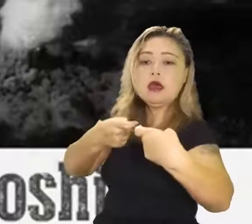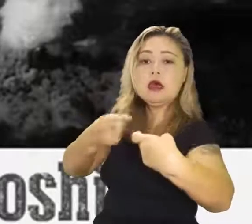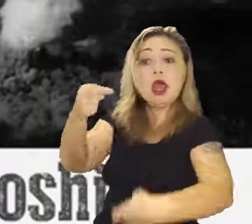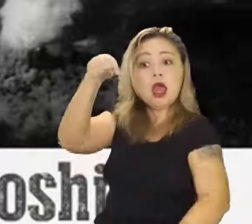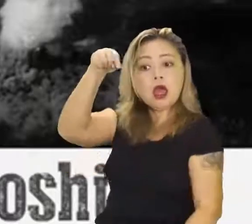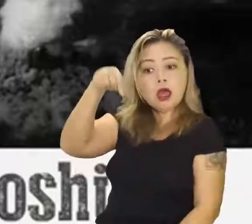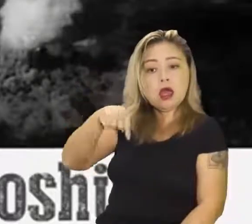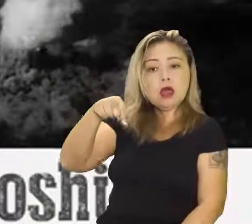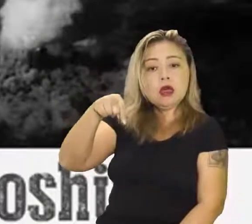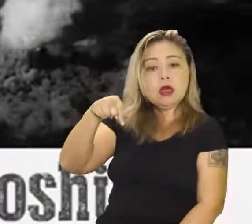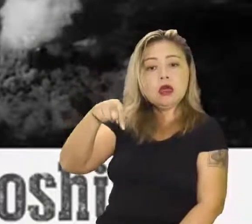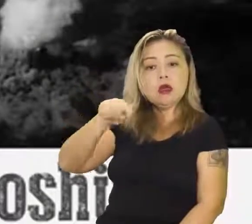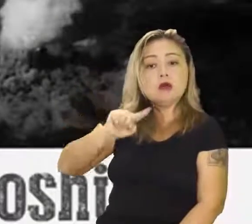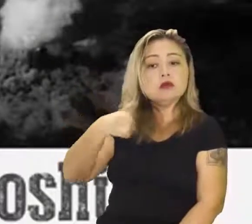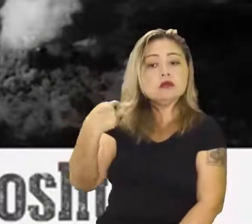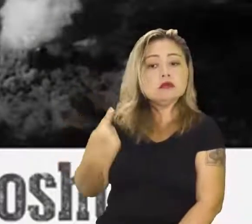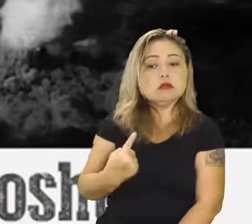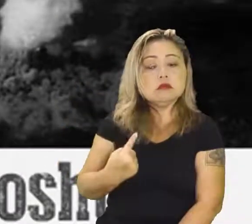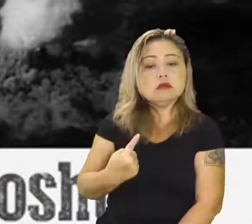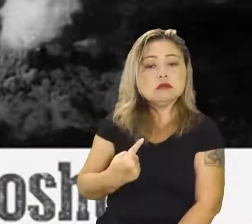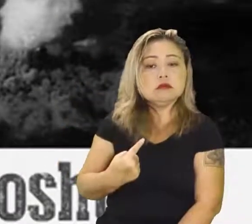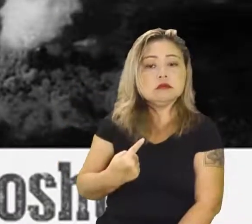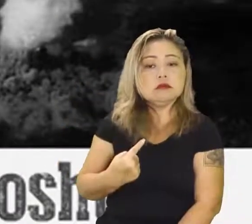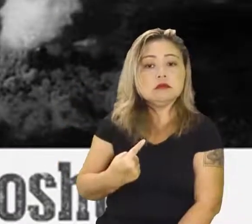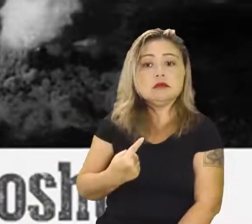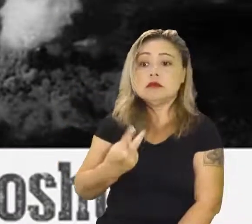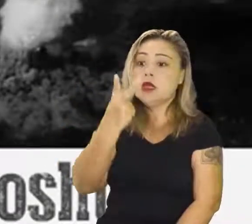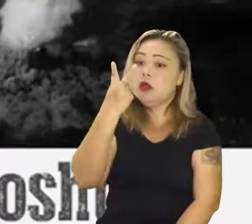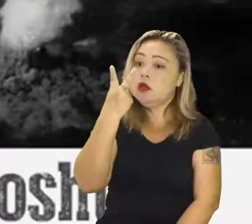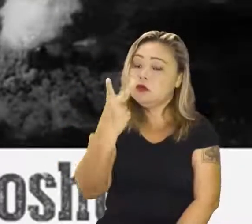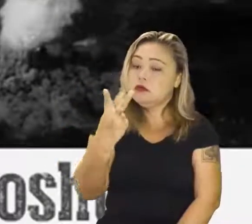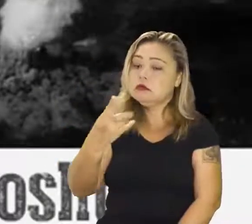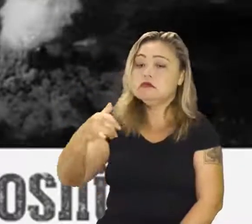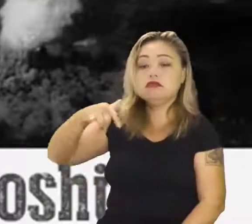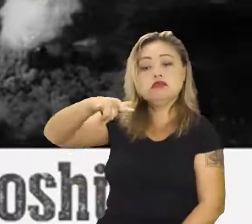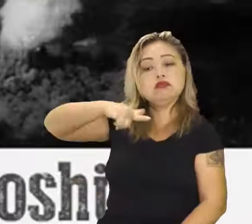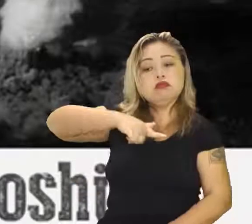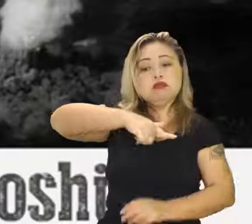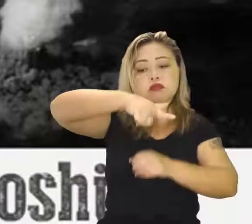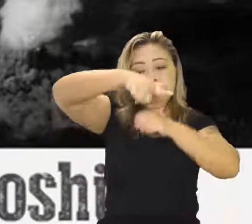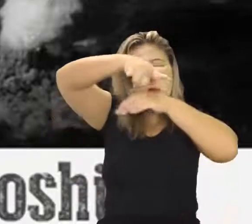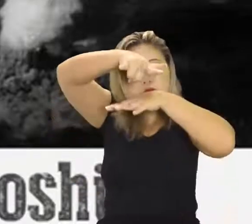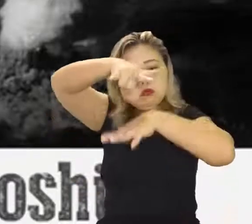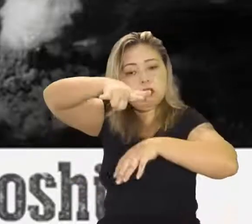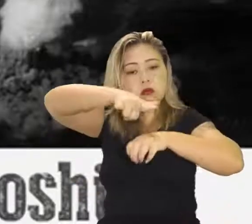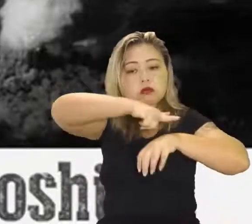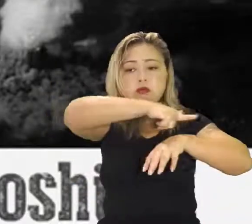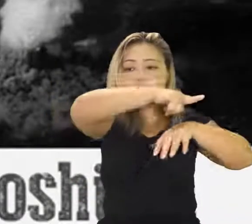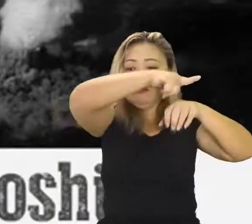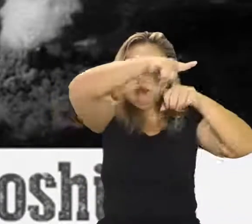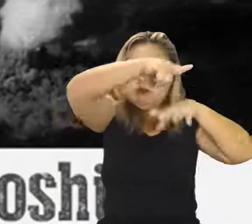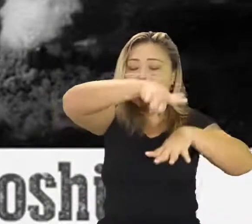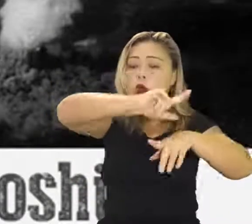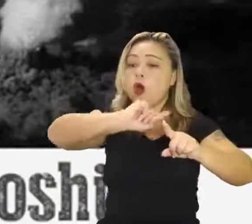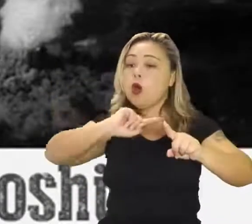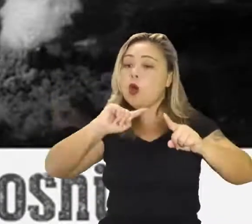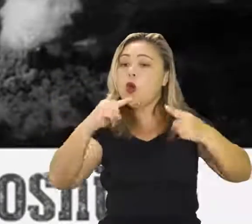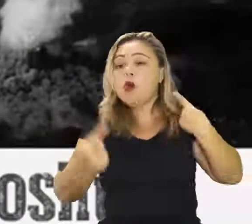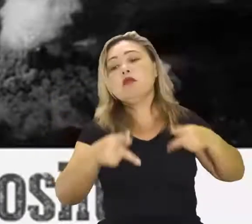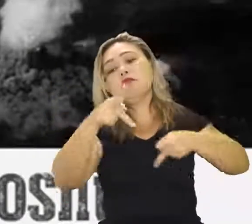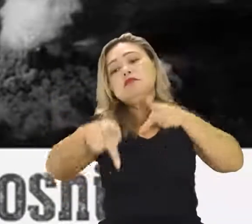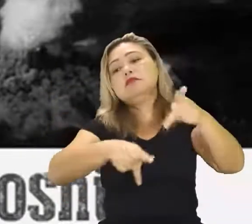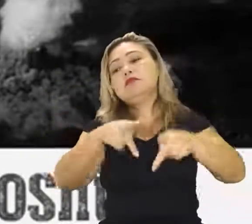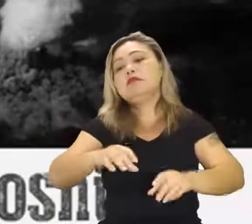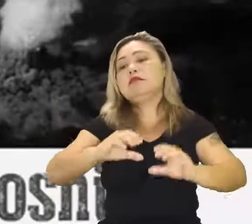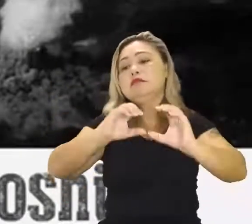Aqui, nós vamos ver 2 bombas atômicas sendo lançadas contra a população